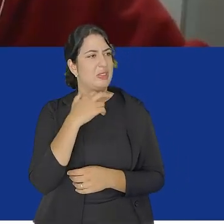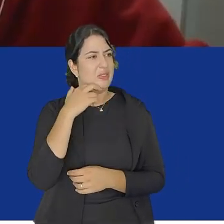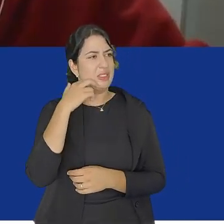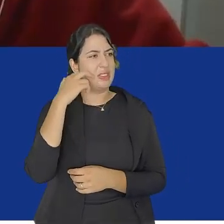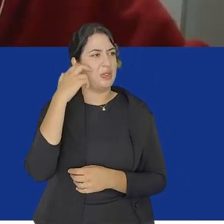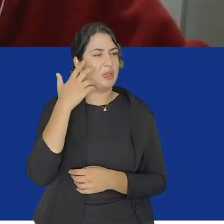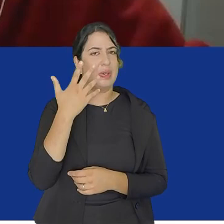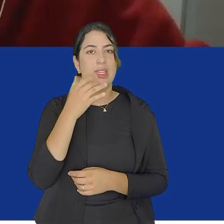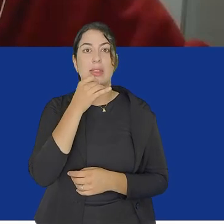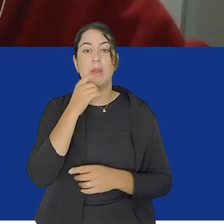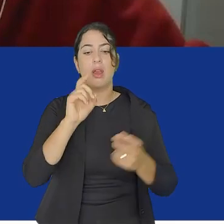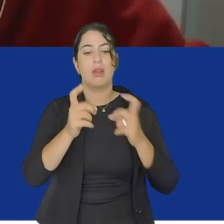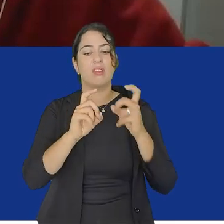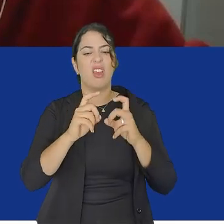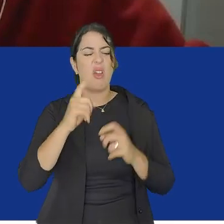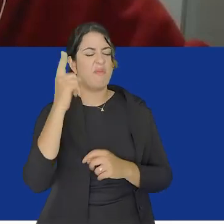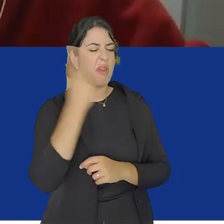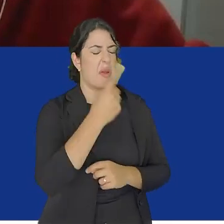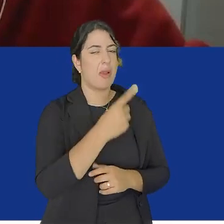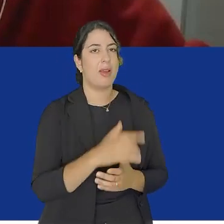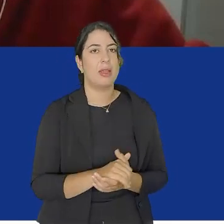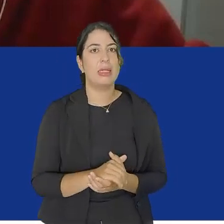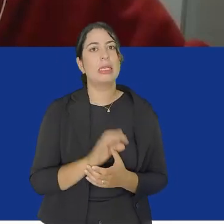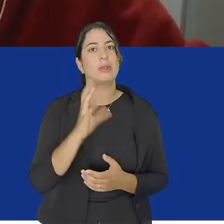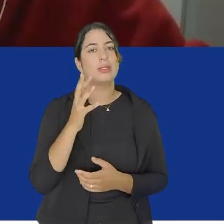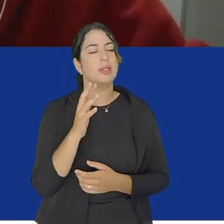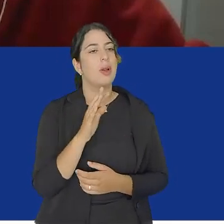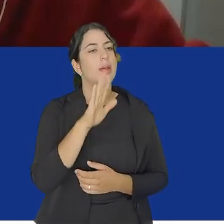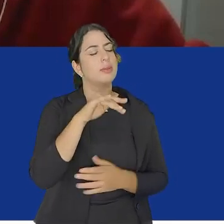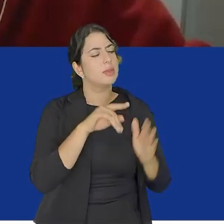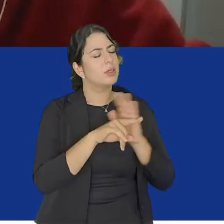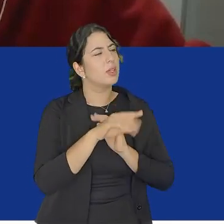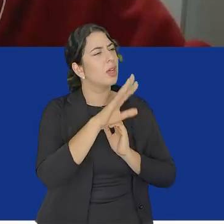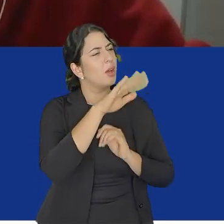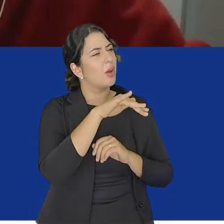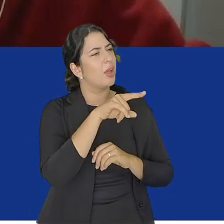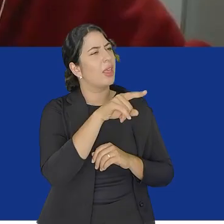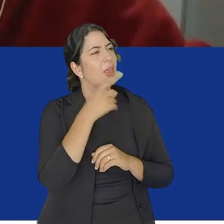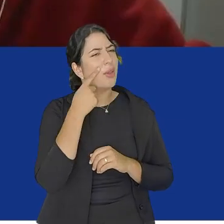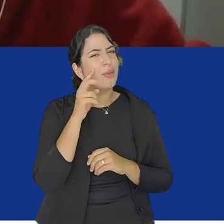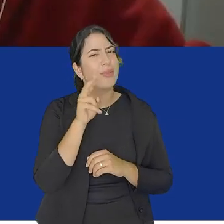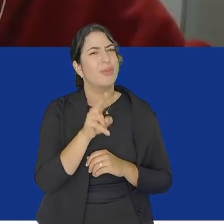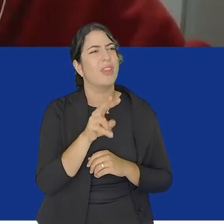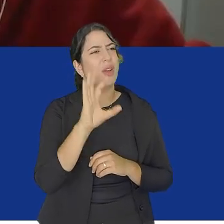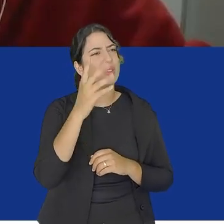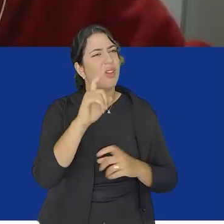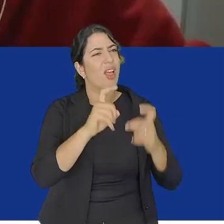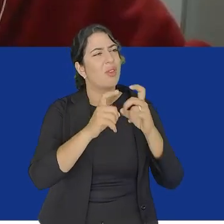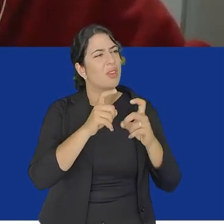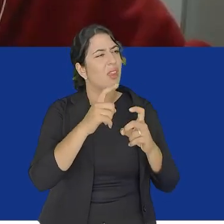reunião como falaram contigo, como é que você ficou com isso? eu enxerguei você.